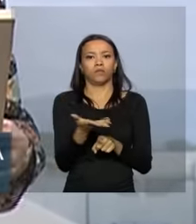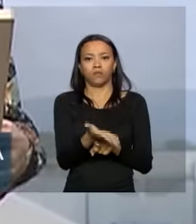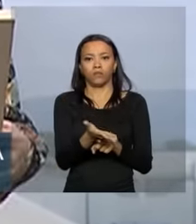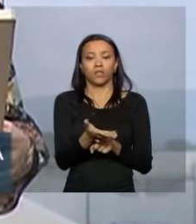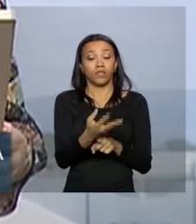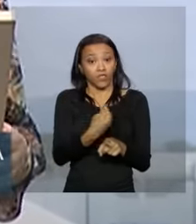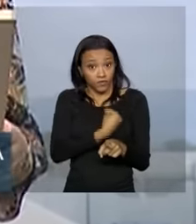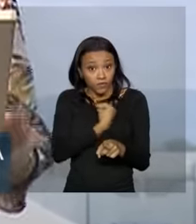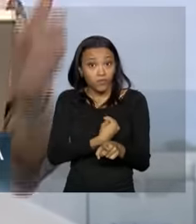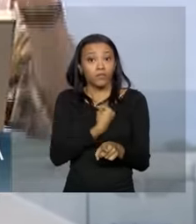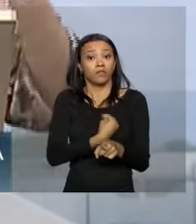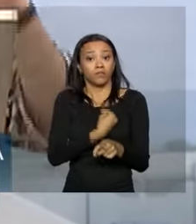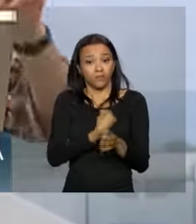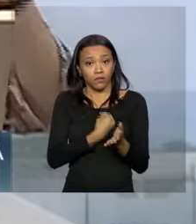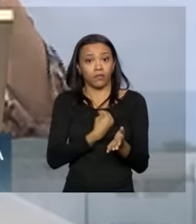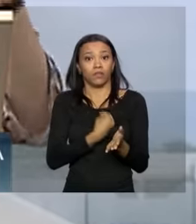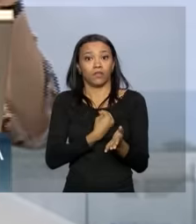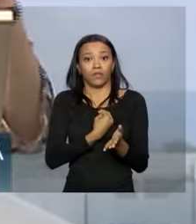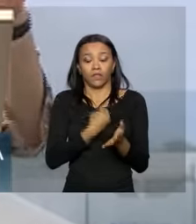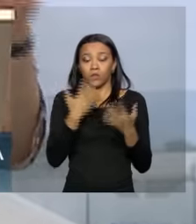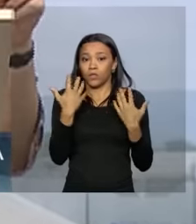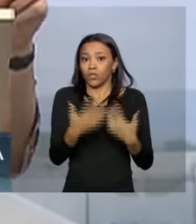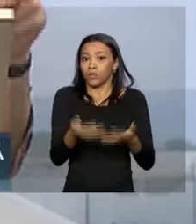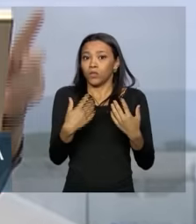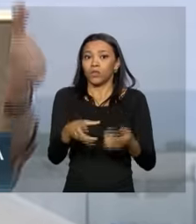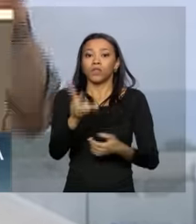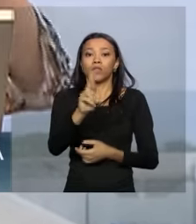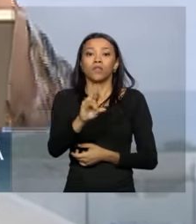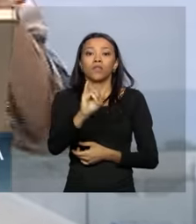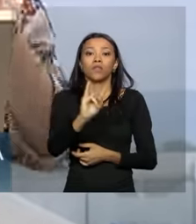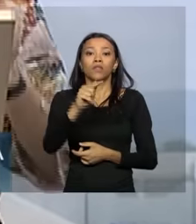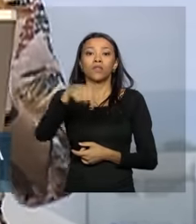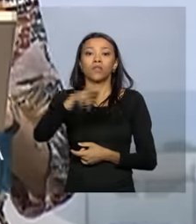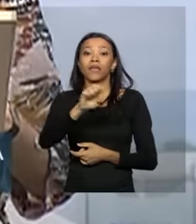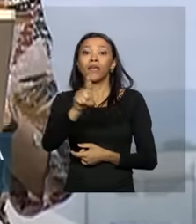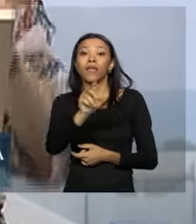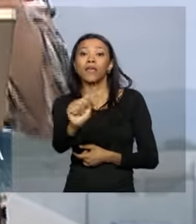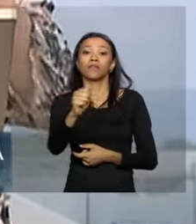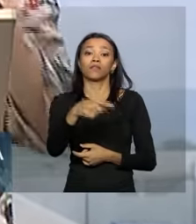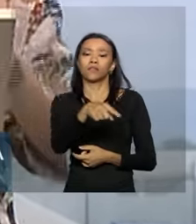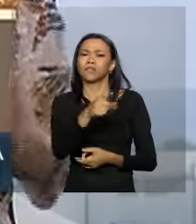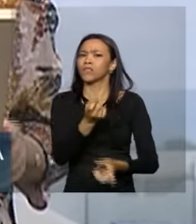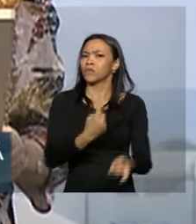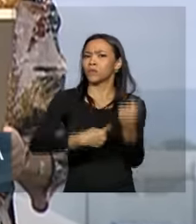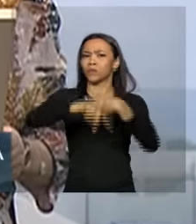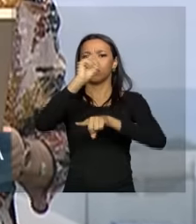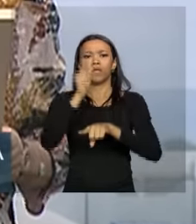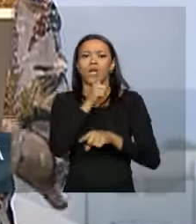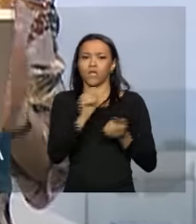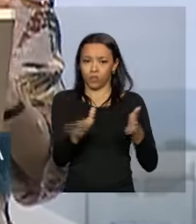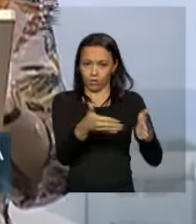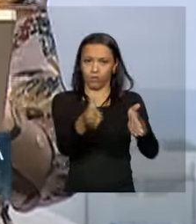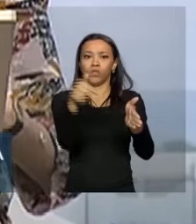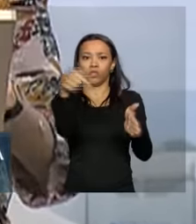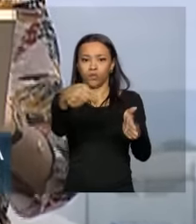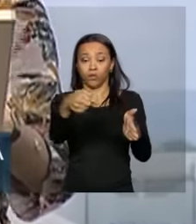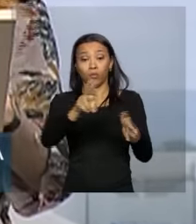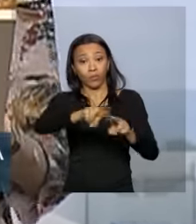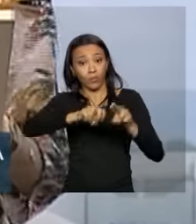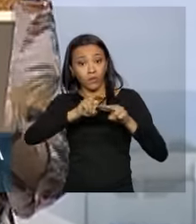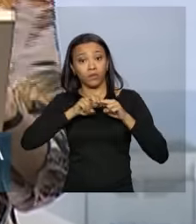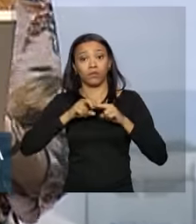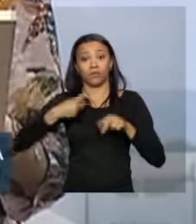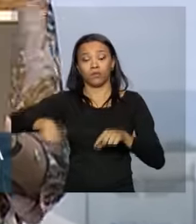adequadas de vida, de riqueza, de progresso, de prosperidade. Daí porque